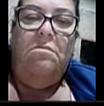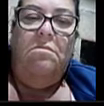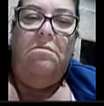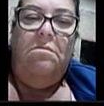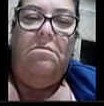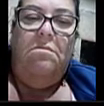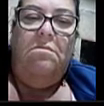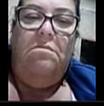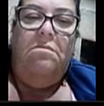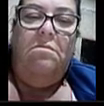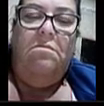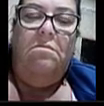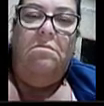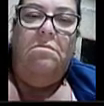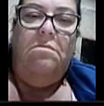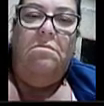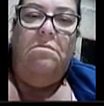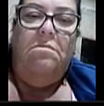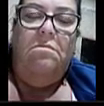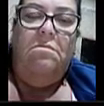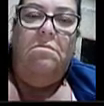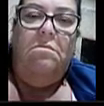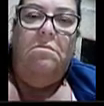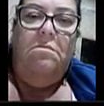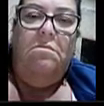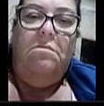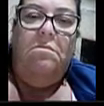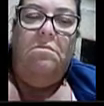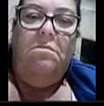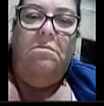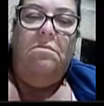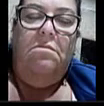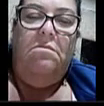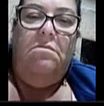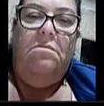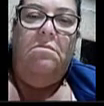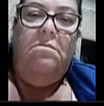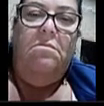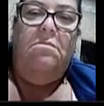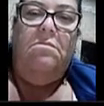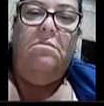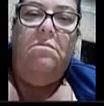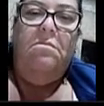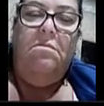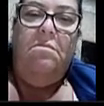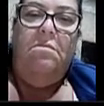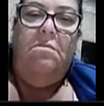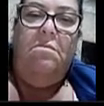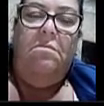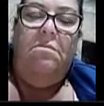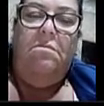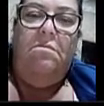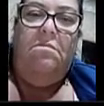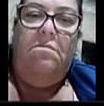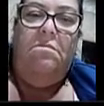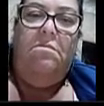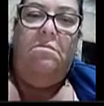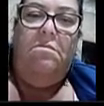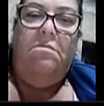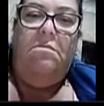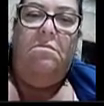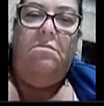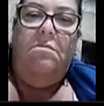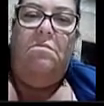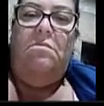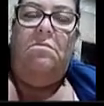encaminharem as crianças que tinham dificuldade na leitura e na escrita. E aí eles falaram, ah, mas tem criança que a gente